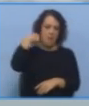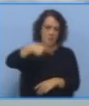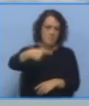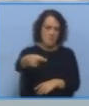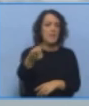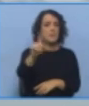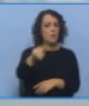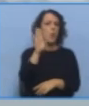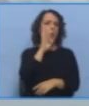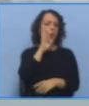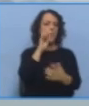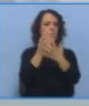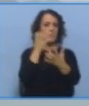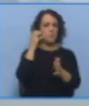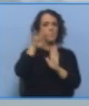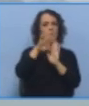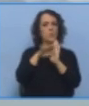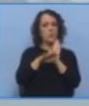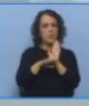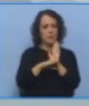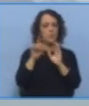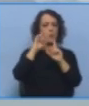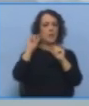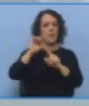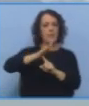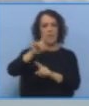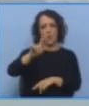está também em destaque no programa que passa na